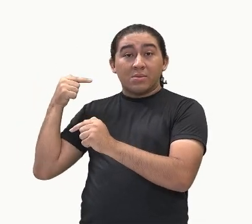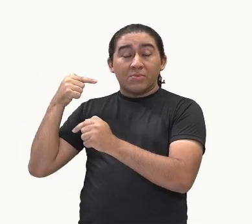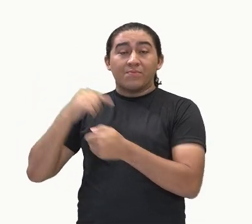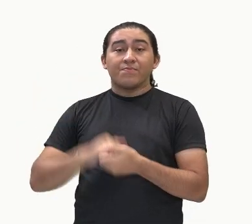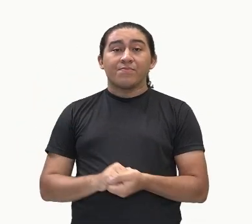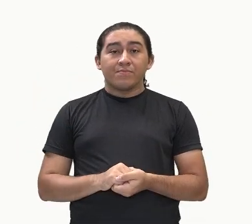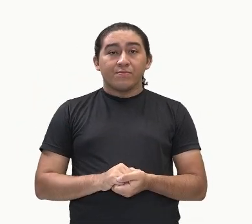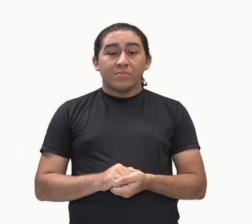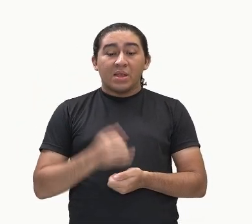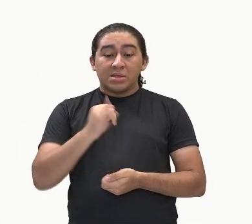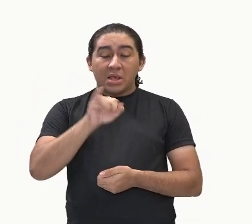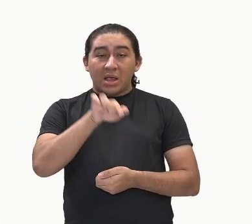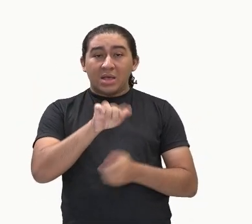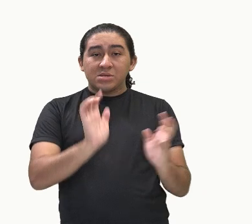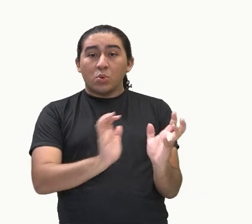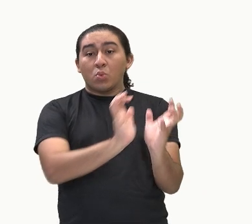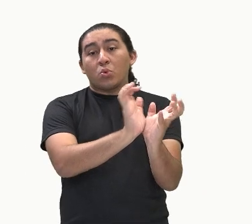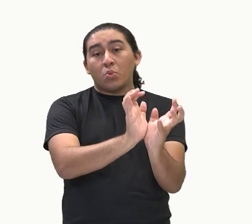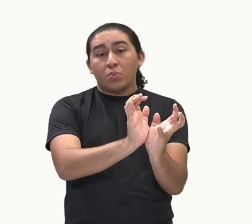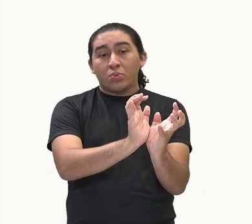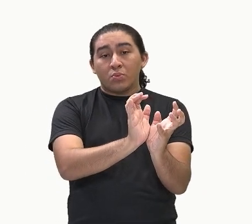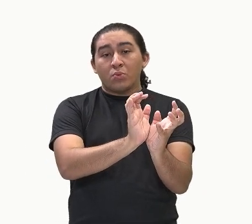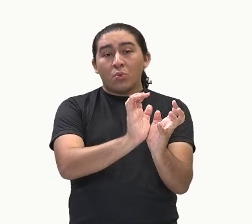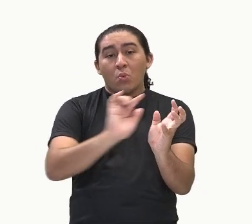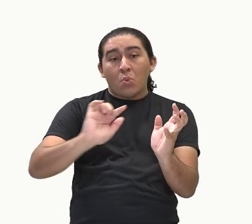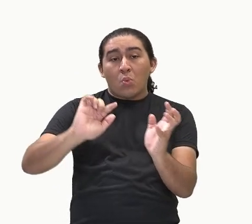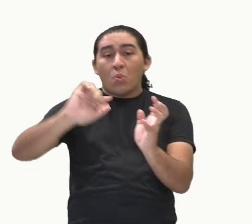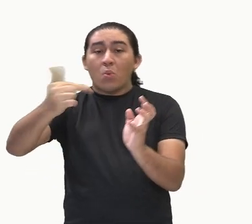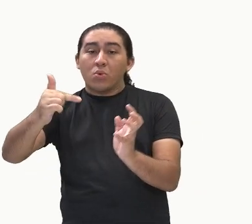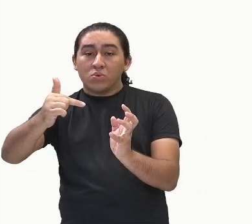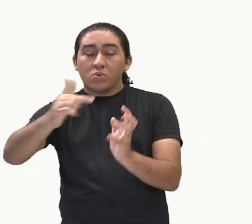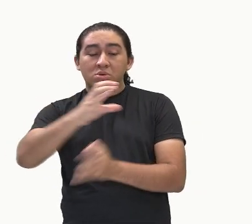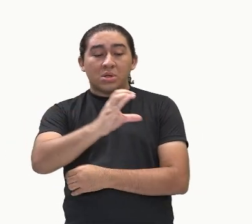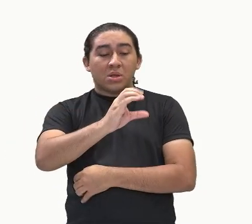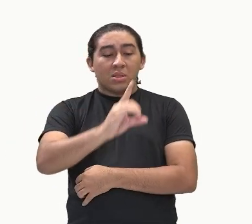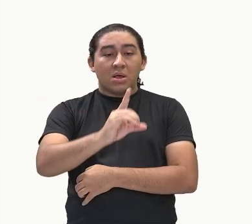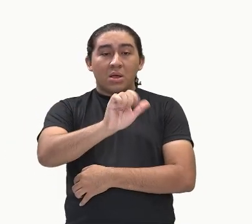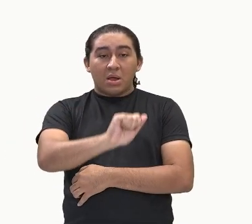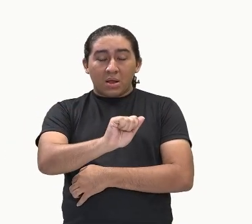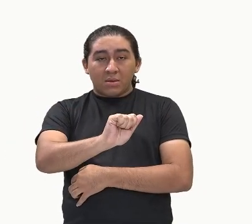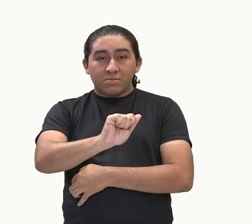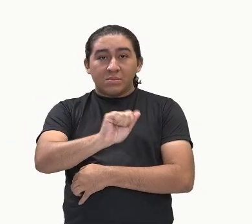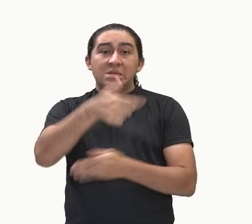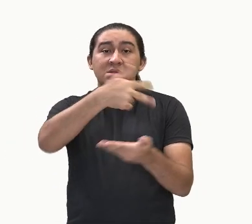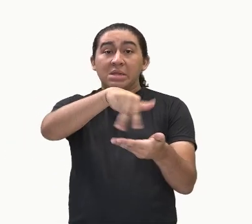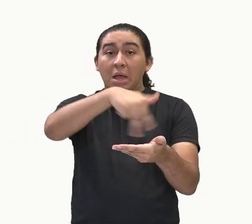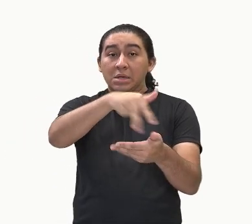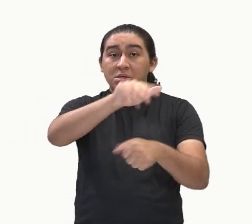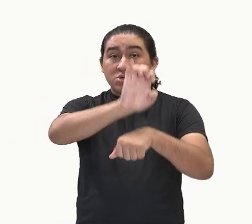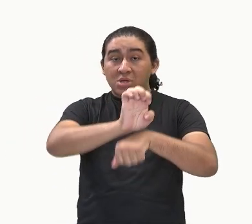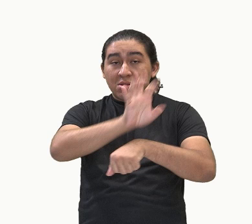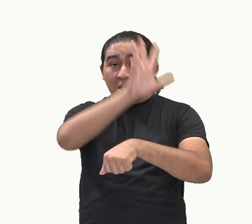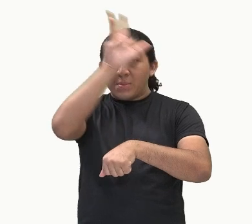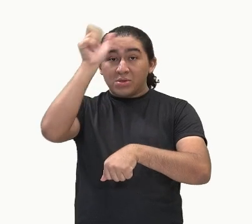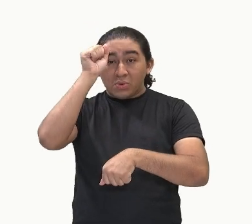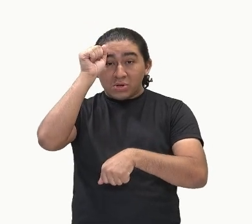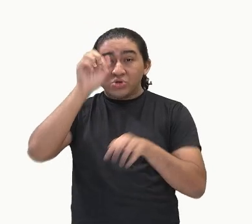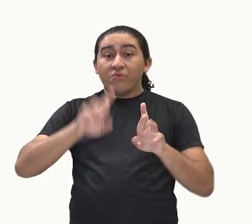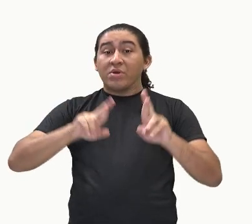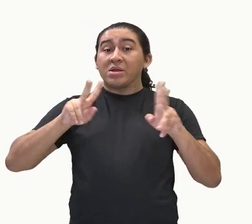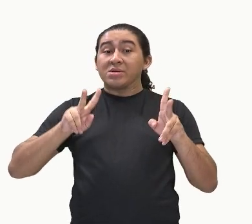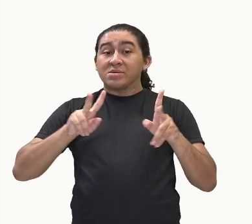dança do Amazonas, o CDA, já é um corpo de dança que vai trazer também a questão do nosso contexto